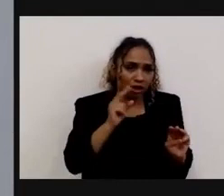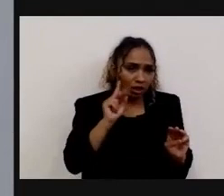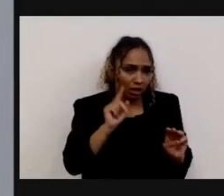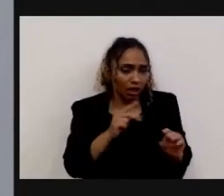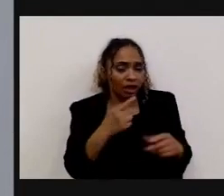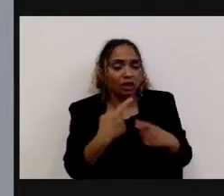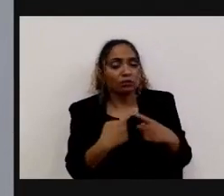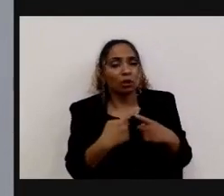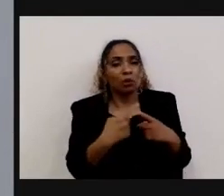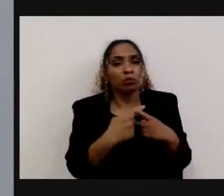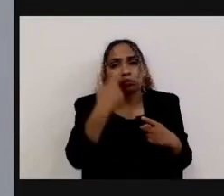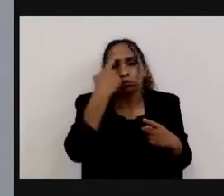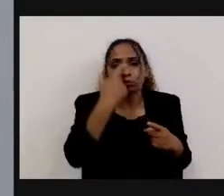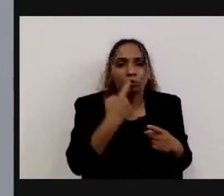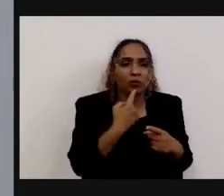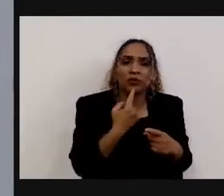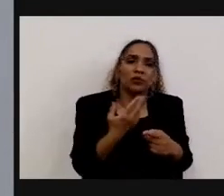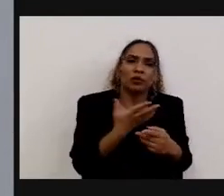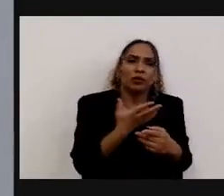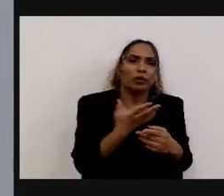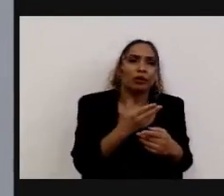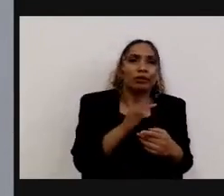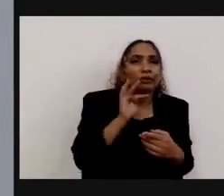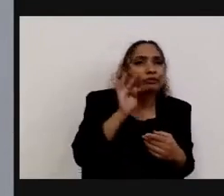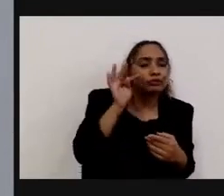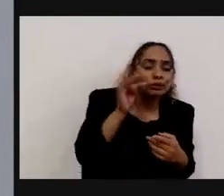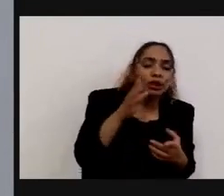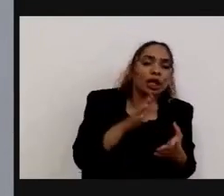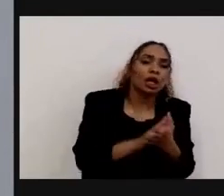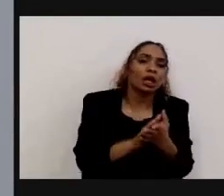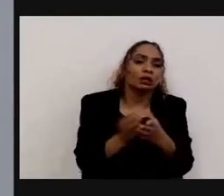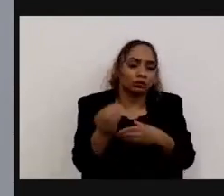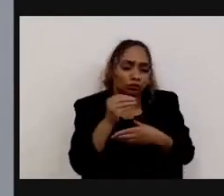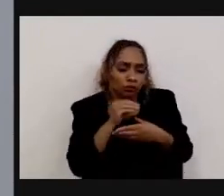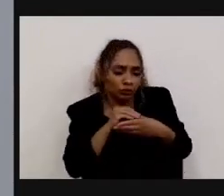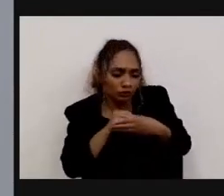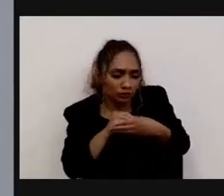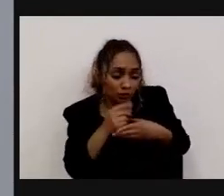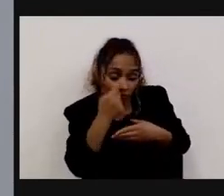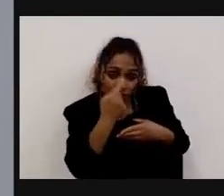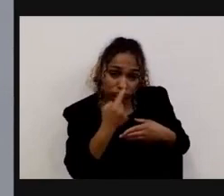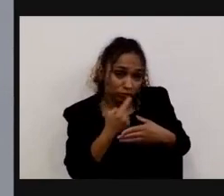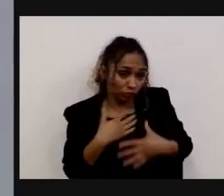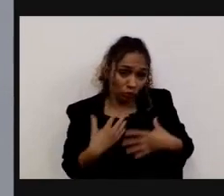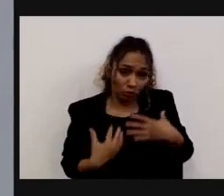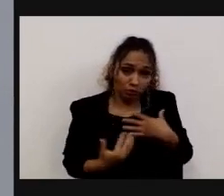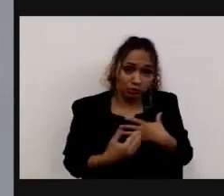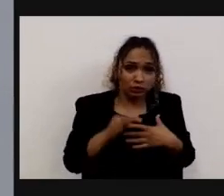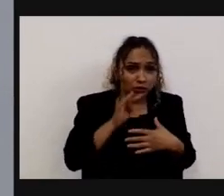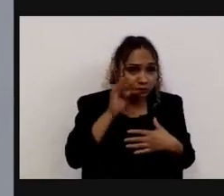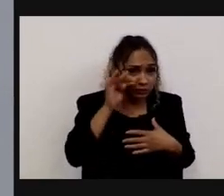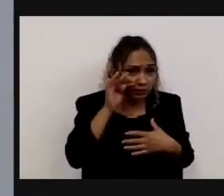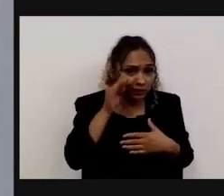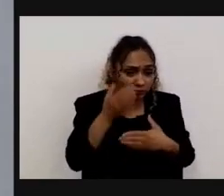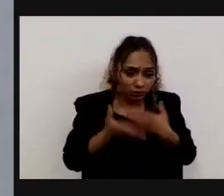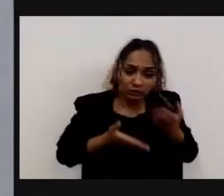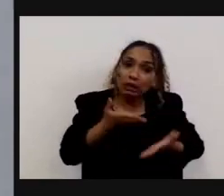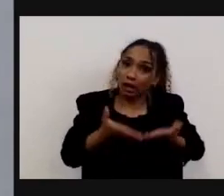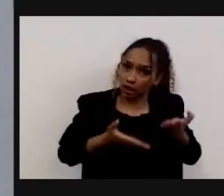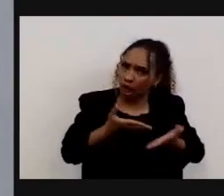perfis comportamentais mais introvertidos não é a mesma coisa que timidez né a introversão é um traço comportamental a timidez por exemplo pode ser